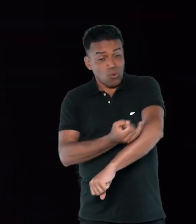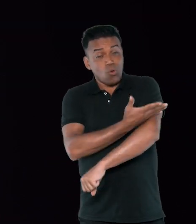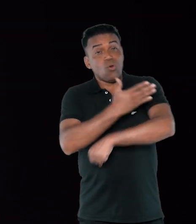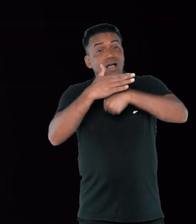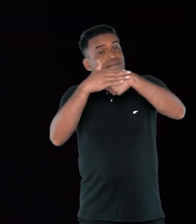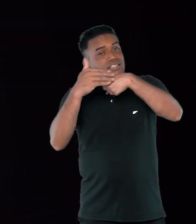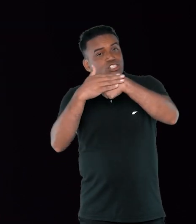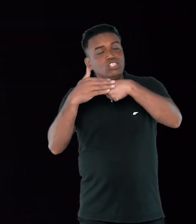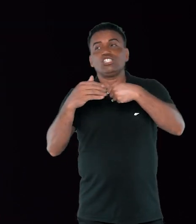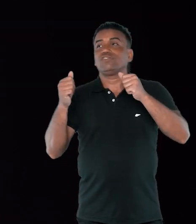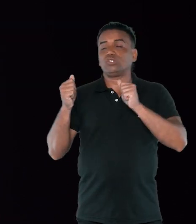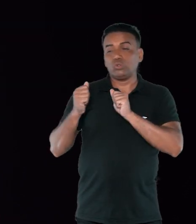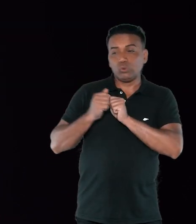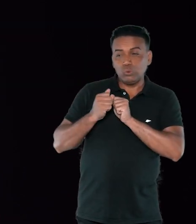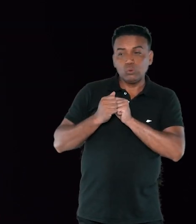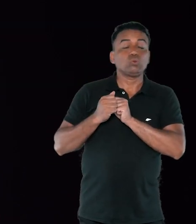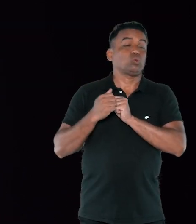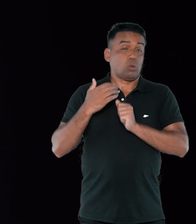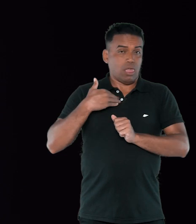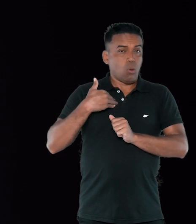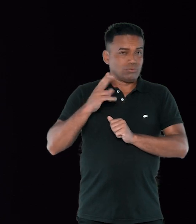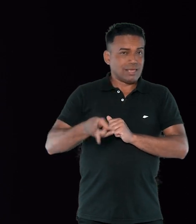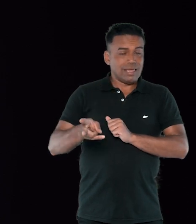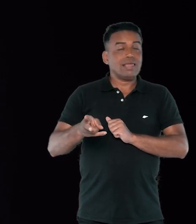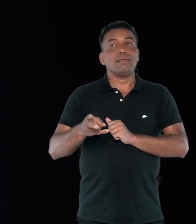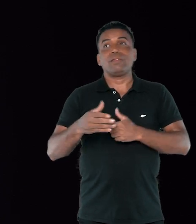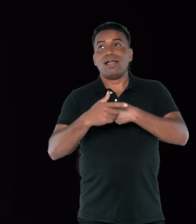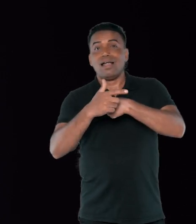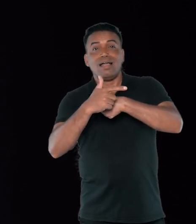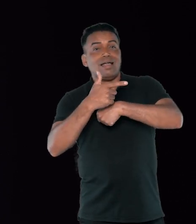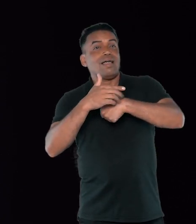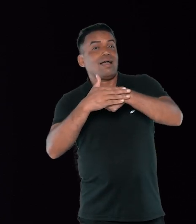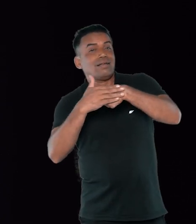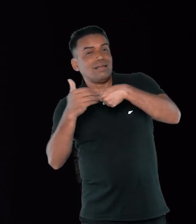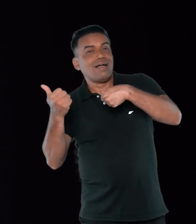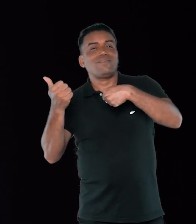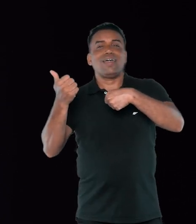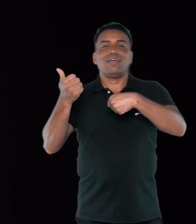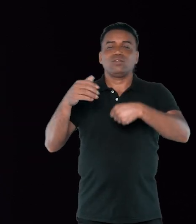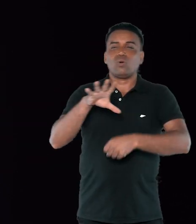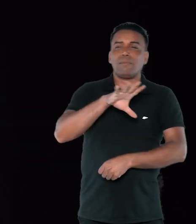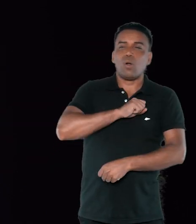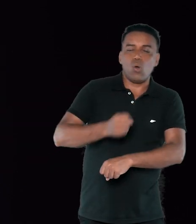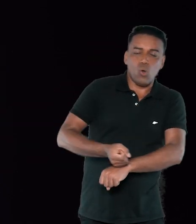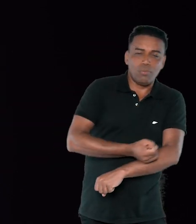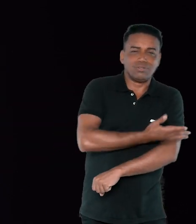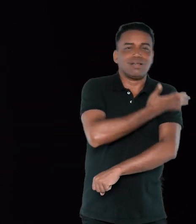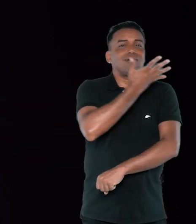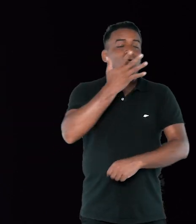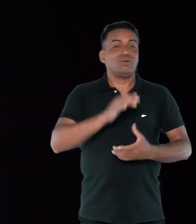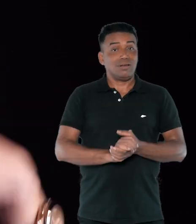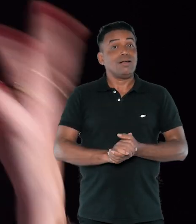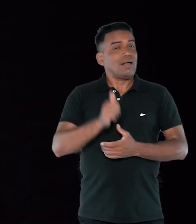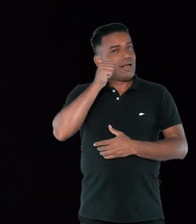sempre veio junto de mim, né? O afeto, o amor, a emoção. Minha mãe também trouxe uma frase minha, né,